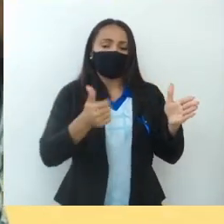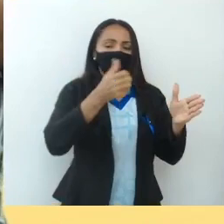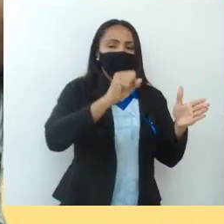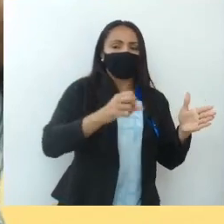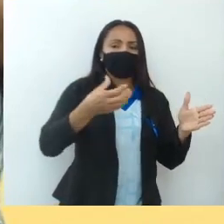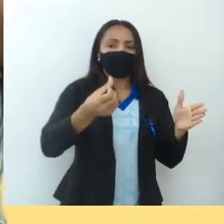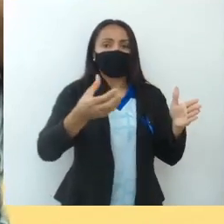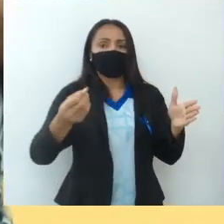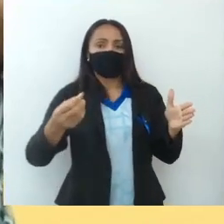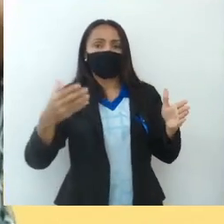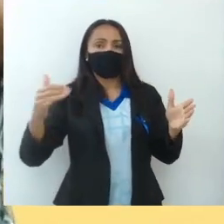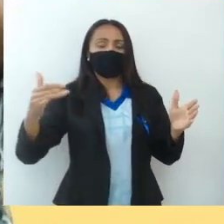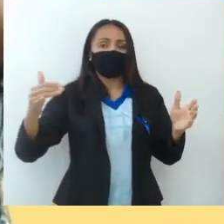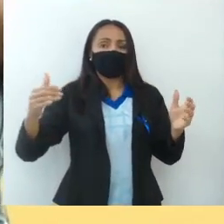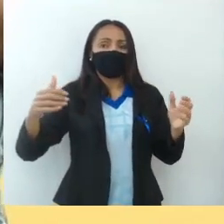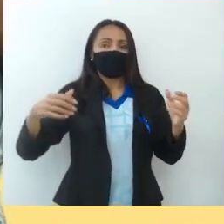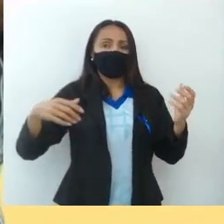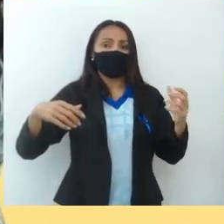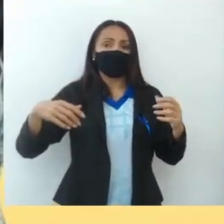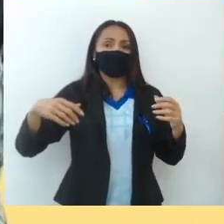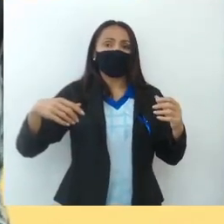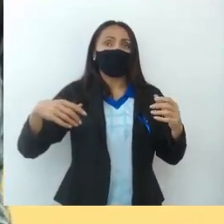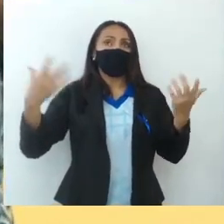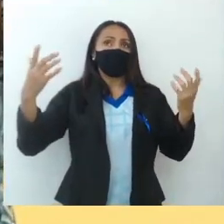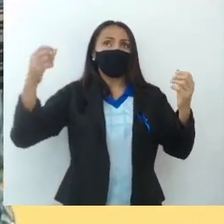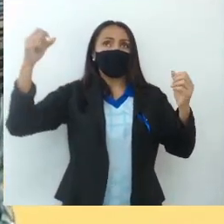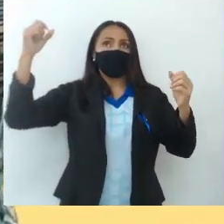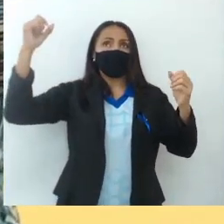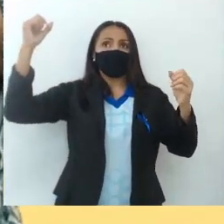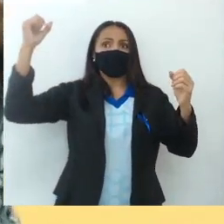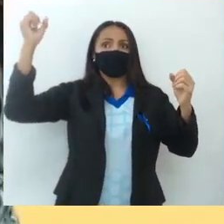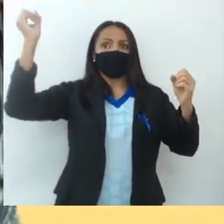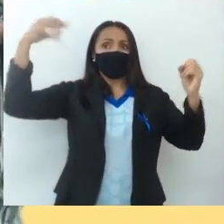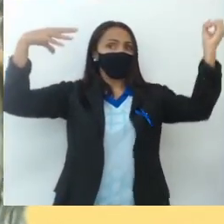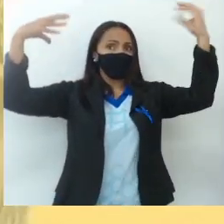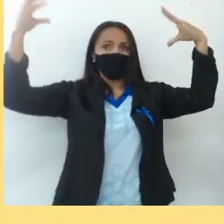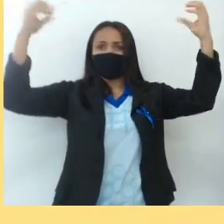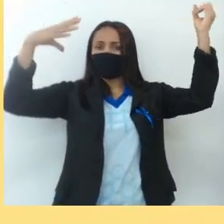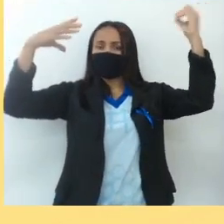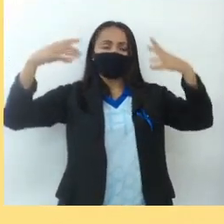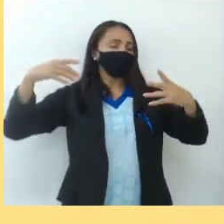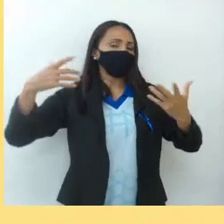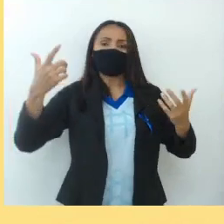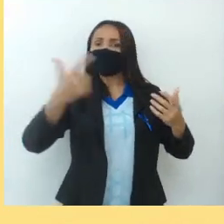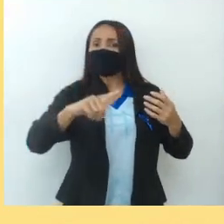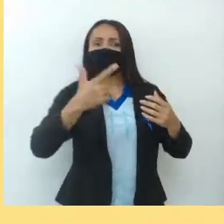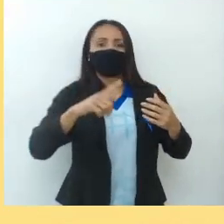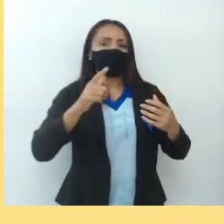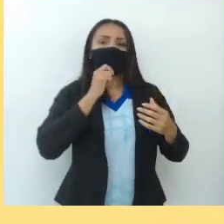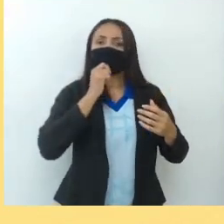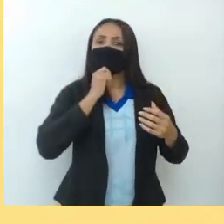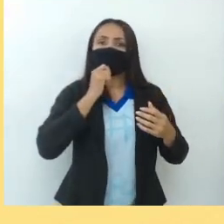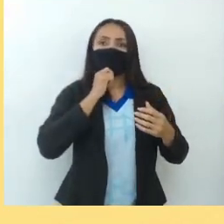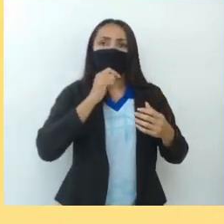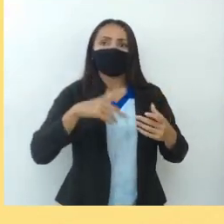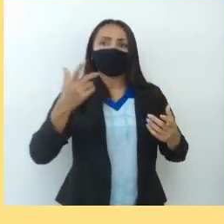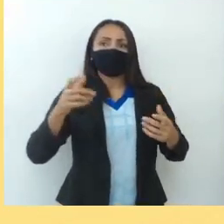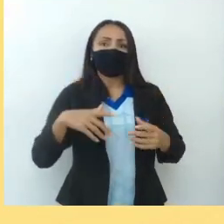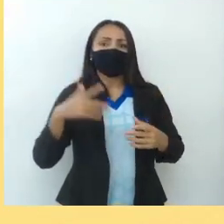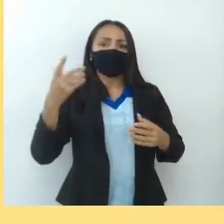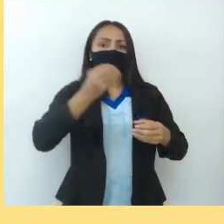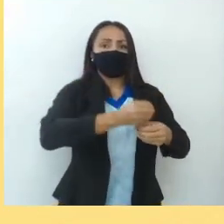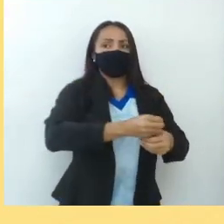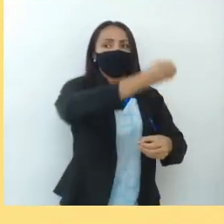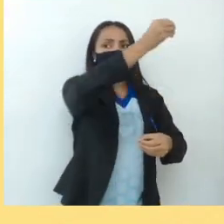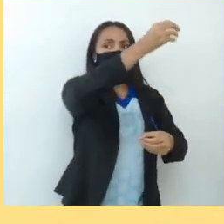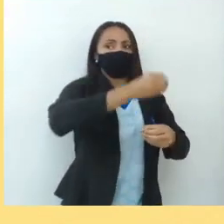luz elétrica em Recife ainda. E o Conde da Boa Vista, o Francisco Rego Barros, o que é que ele fez? Ele trouxe vários